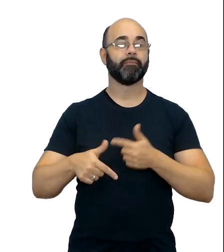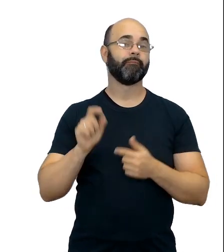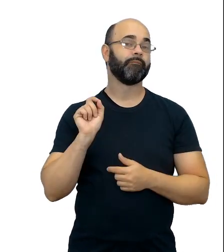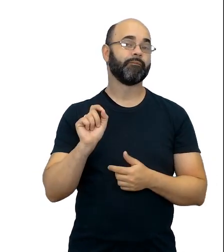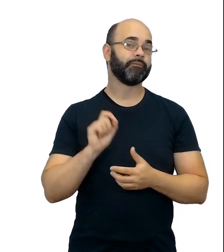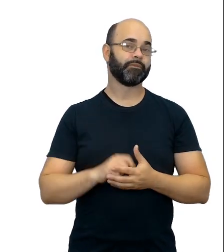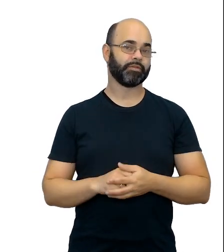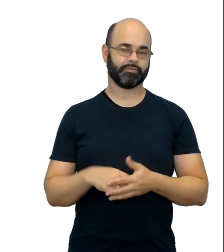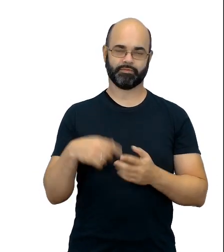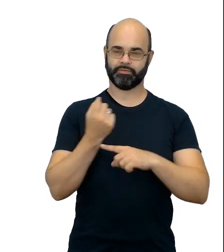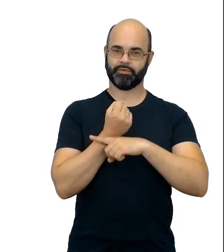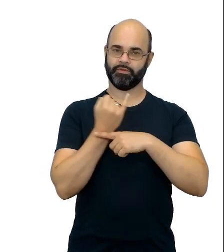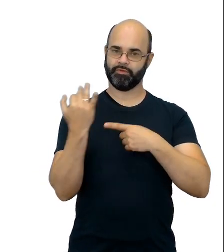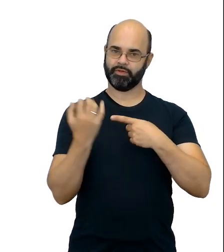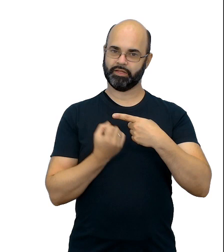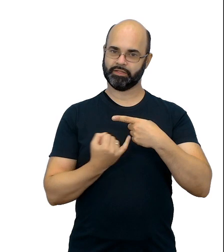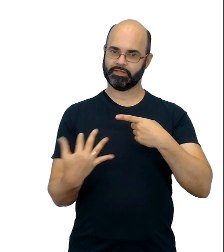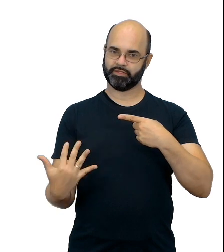com fração